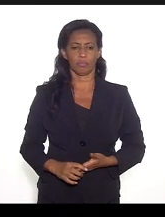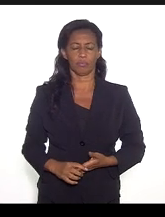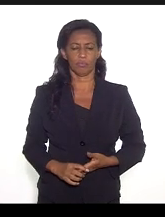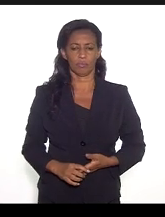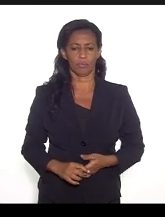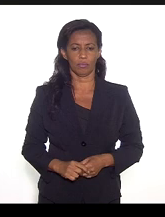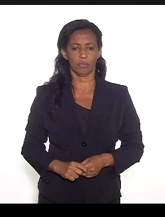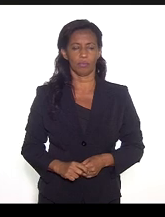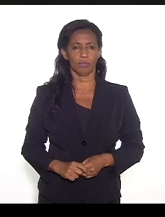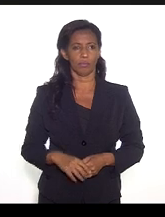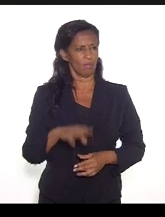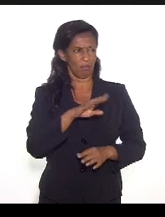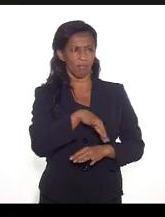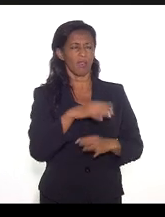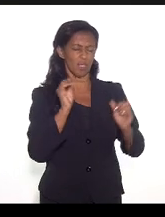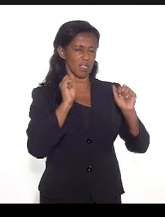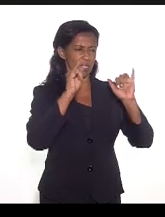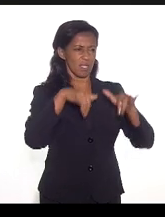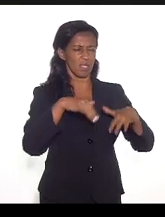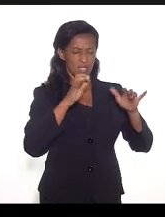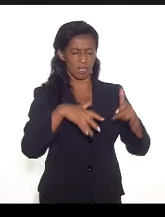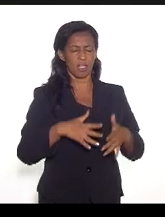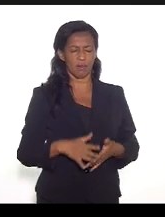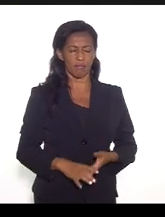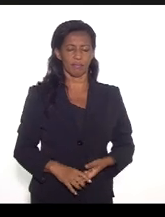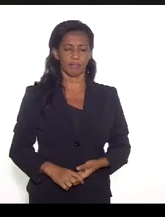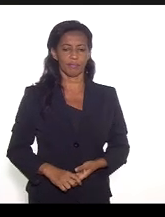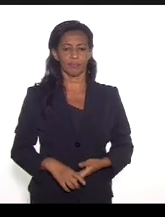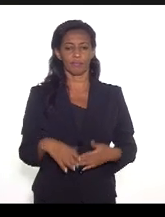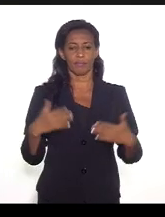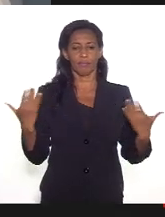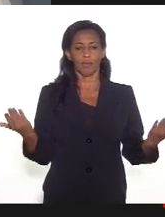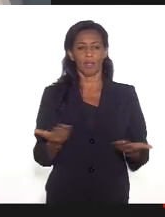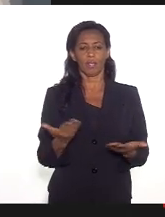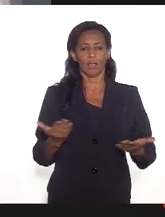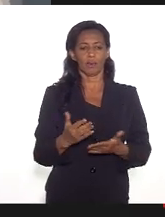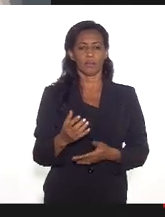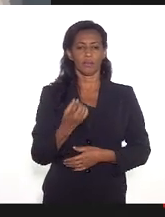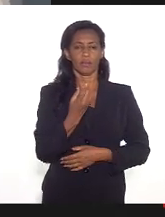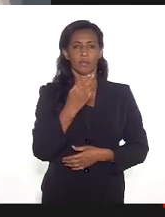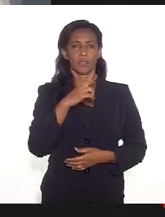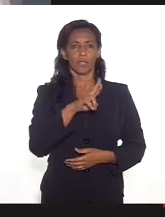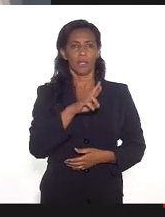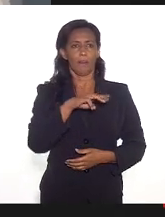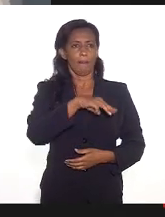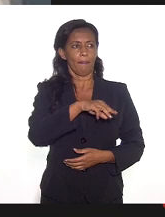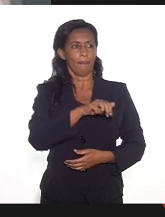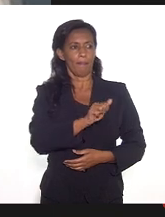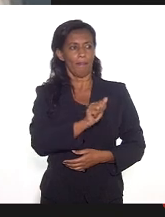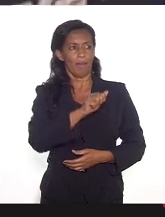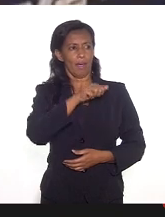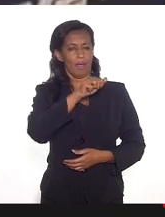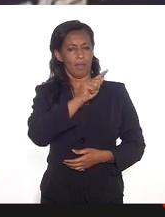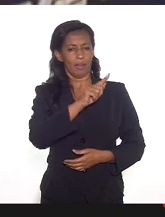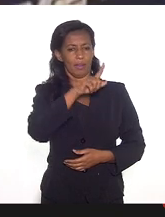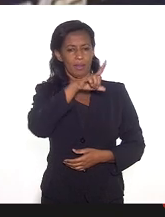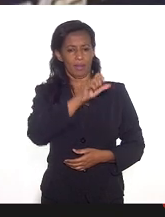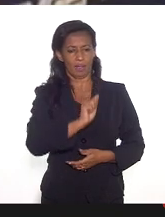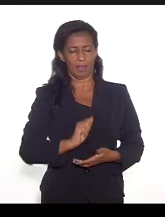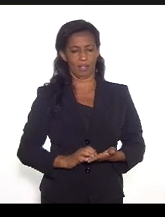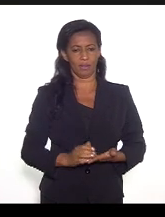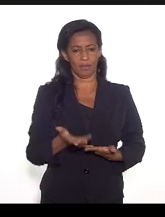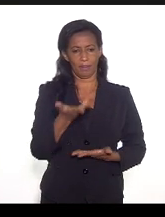coisa. Abordou sim, almirante. Bom. E agora a da doutora Magda, né? Que também como está